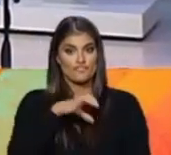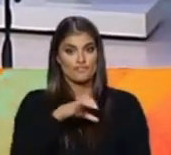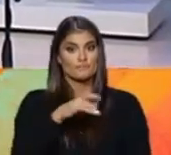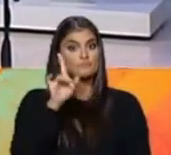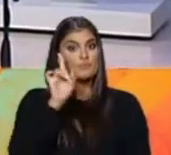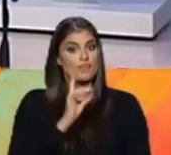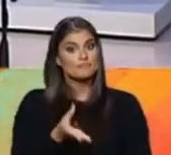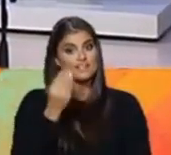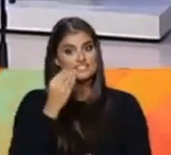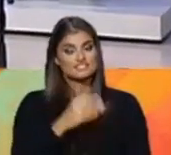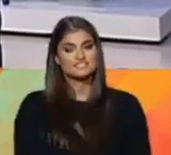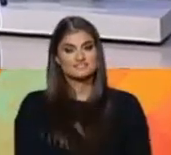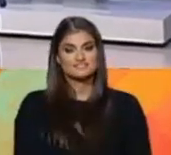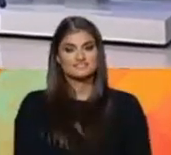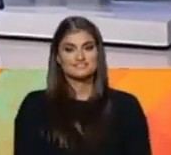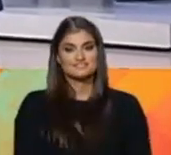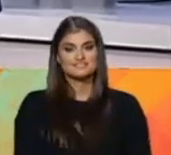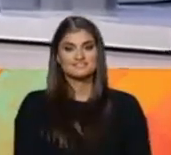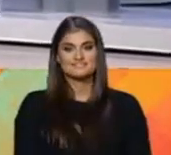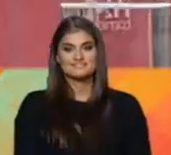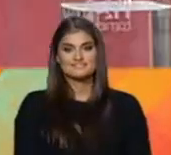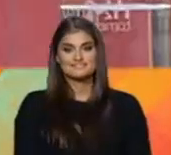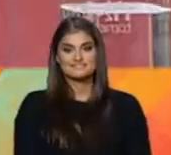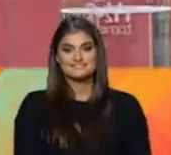numa mulher.